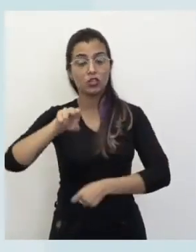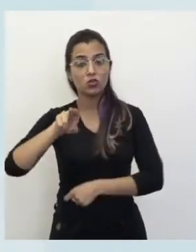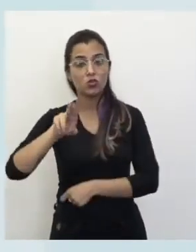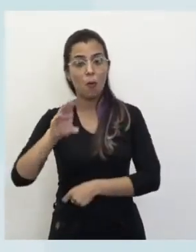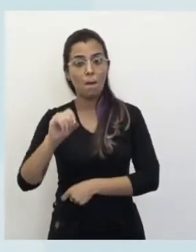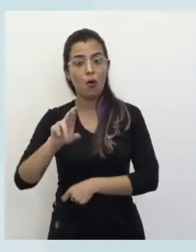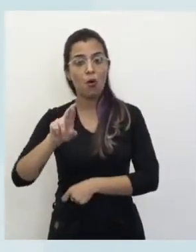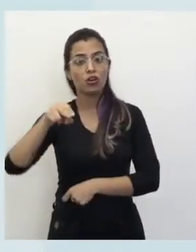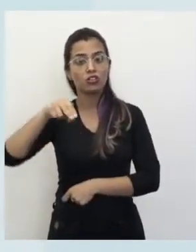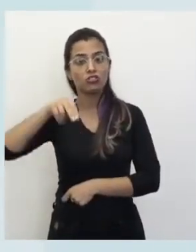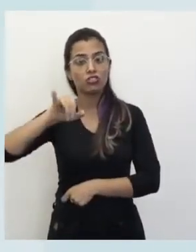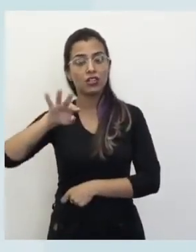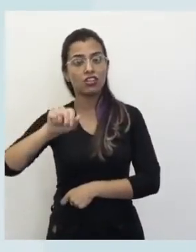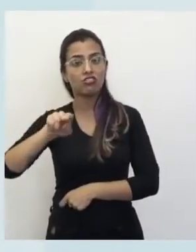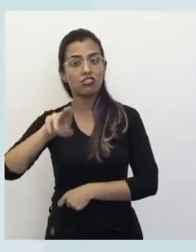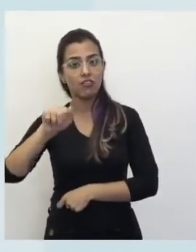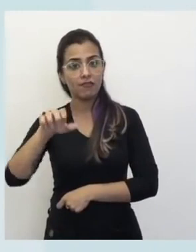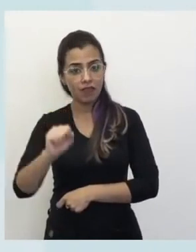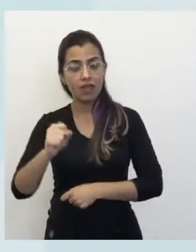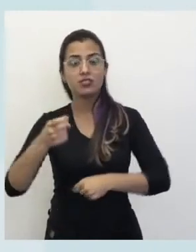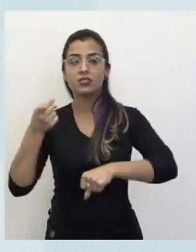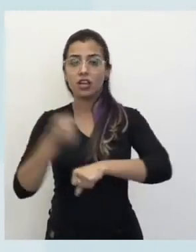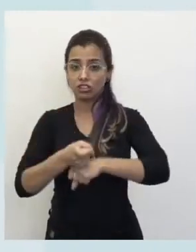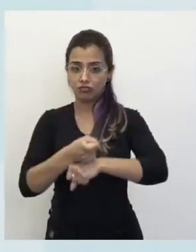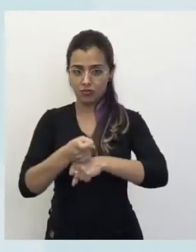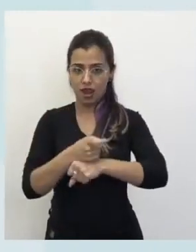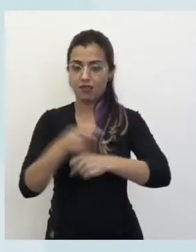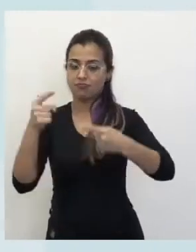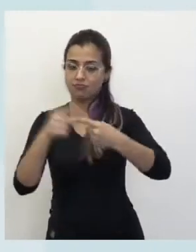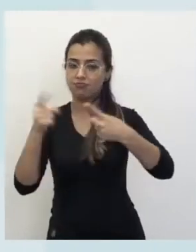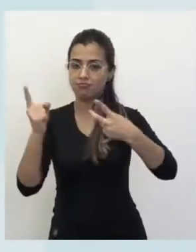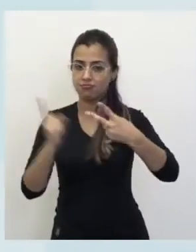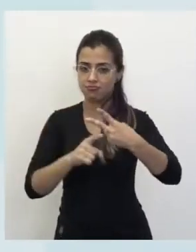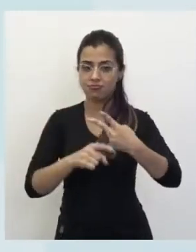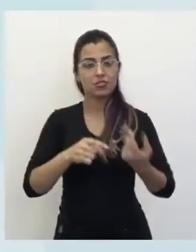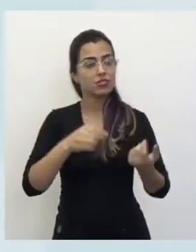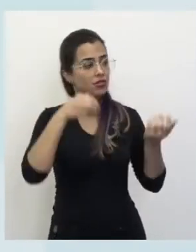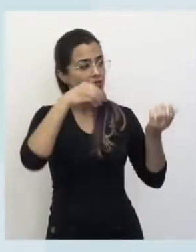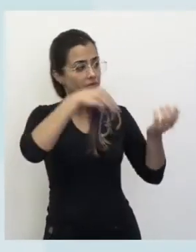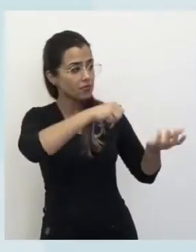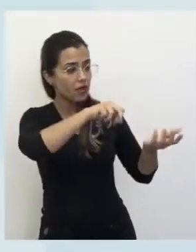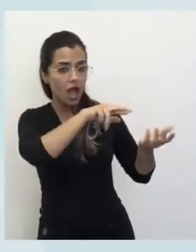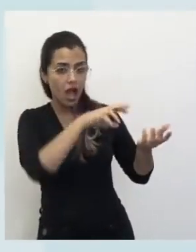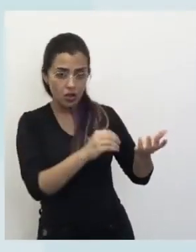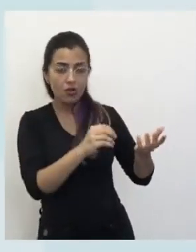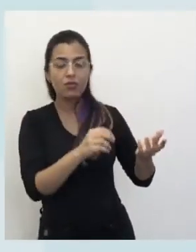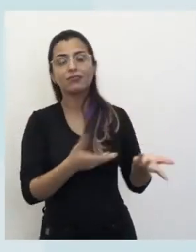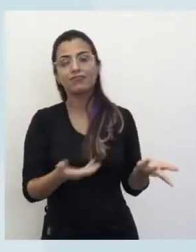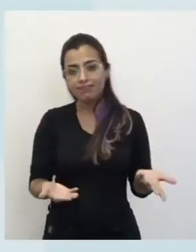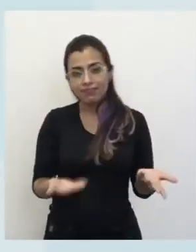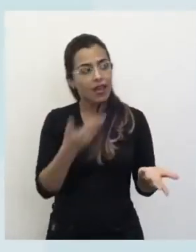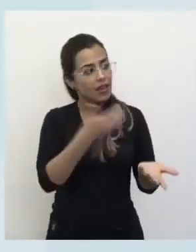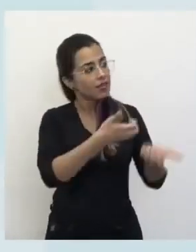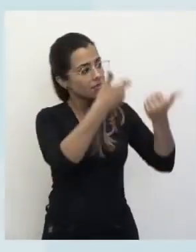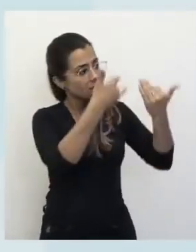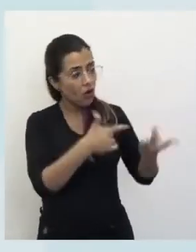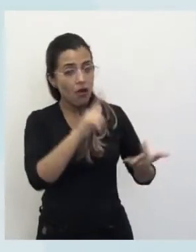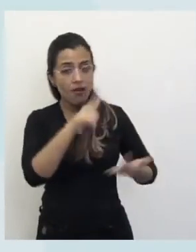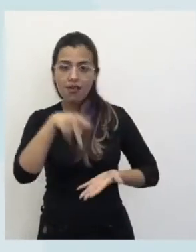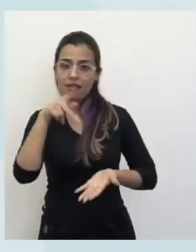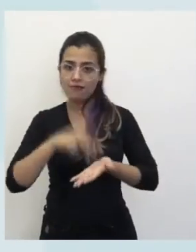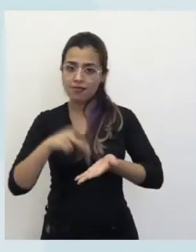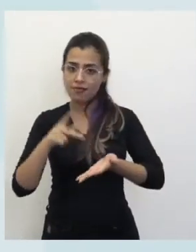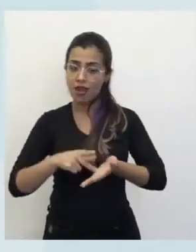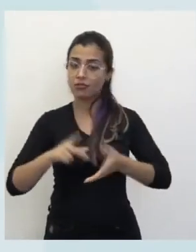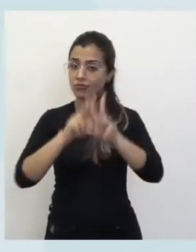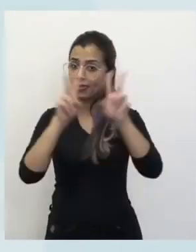subordinativas adverbiais. Como bem disse meu companheiro, é sim um assunto de suma importância. Eu